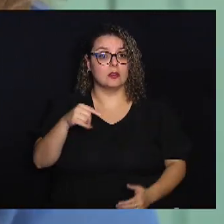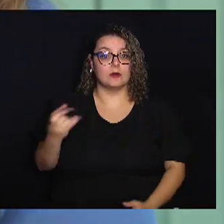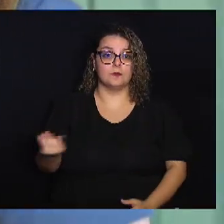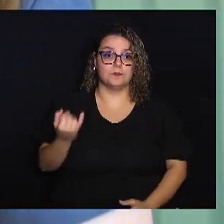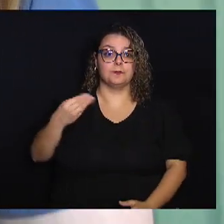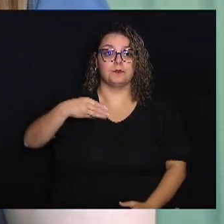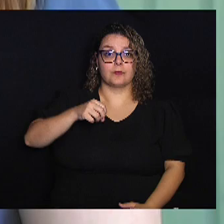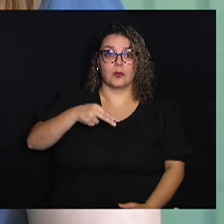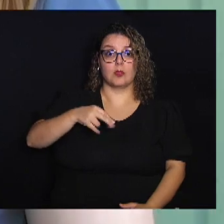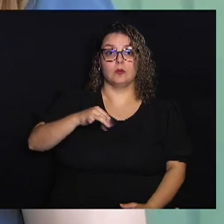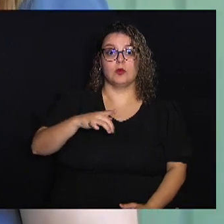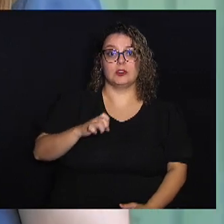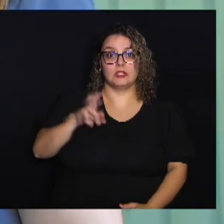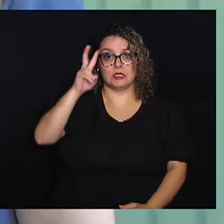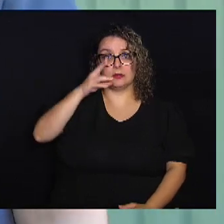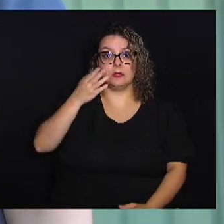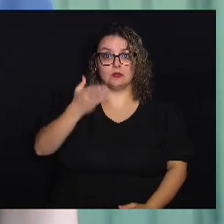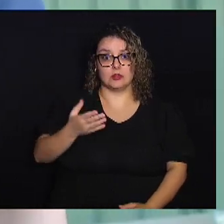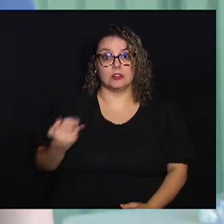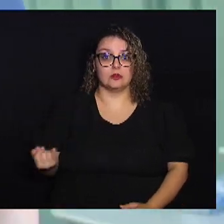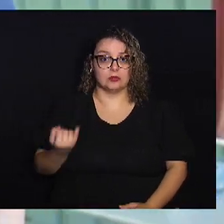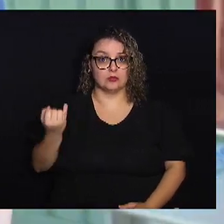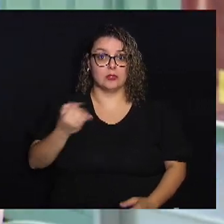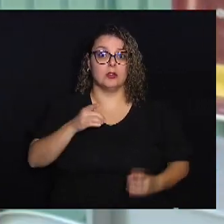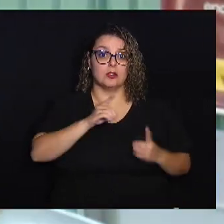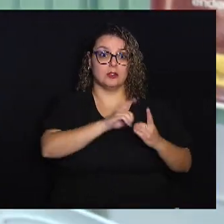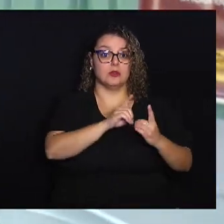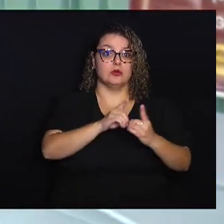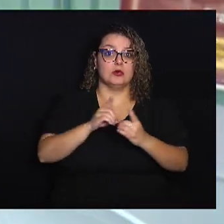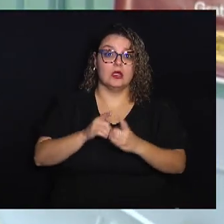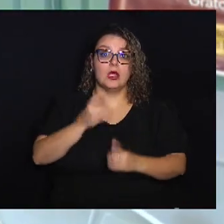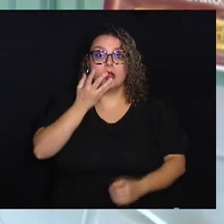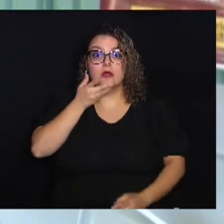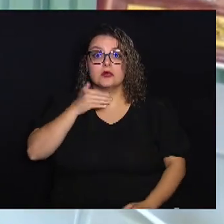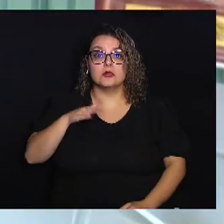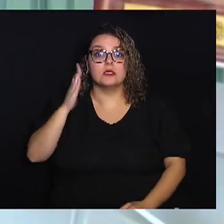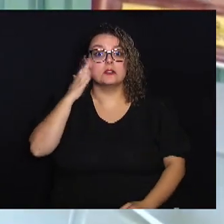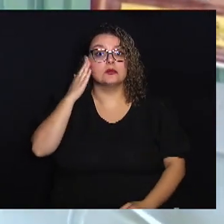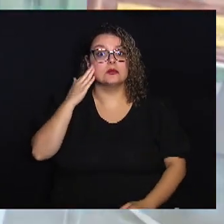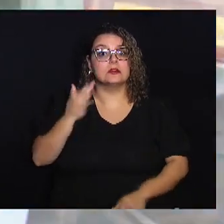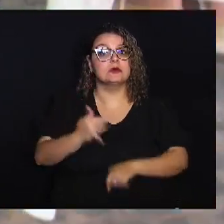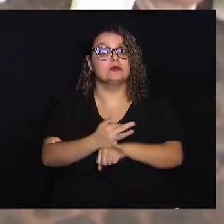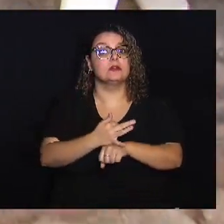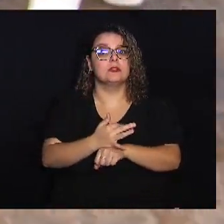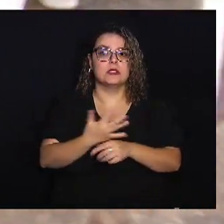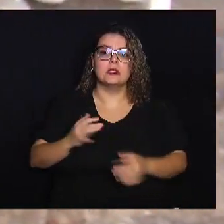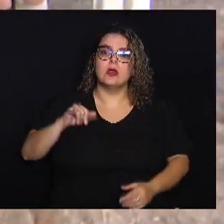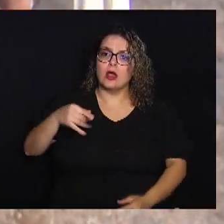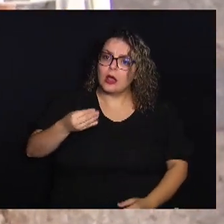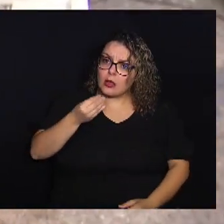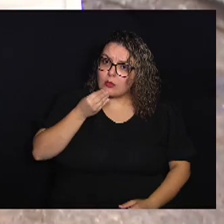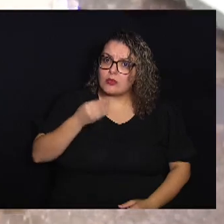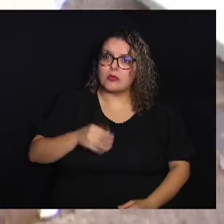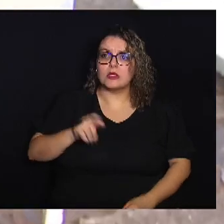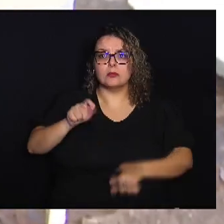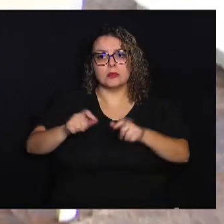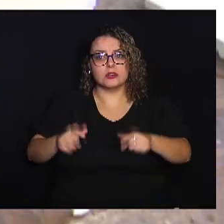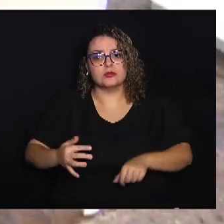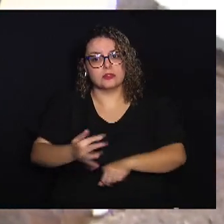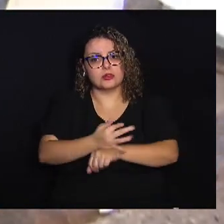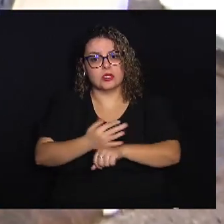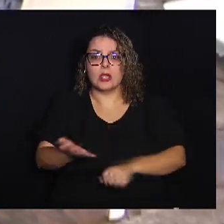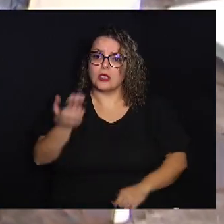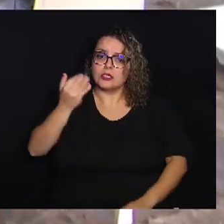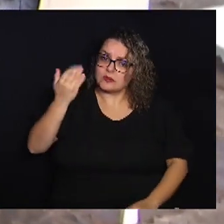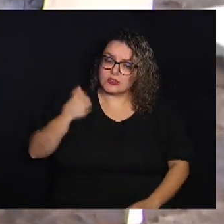Monique lembrou você da importância da consulta. As crianças eu sei que estão de férias, né? Então, aproveita a galerinha de férias, chama